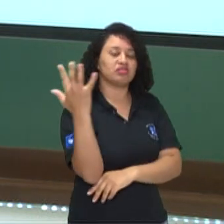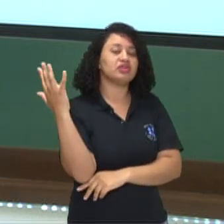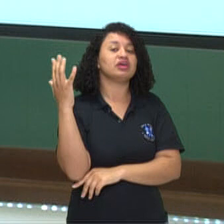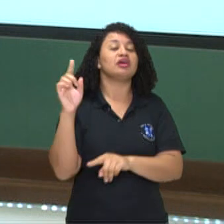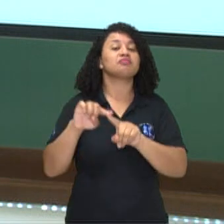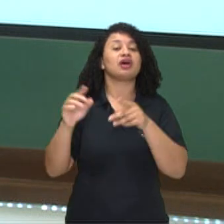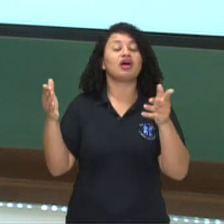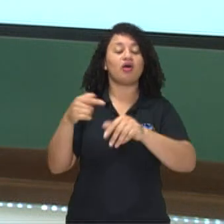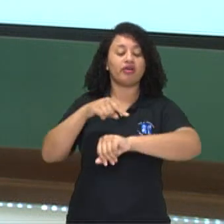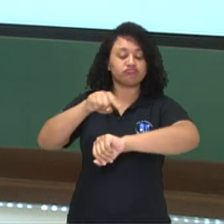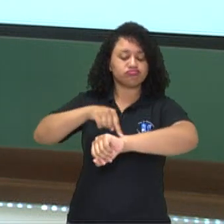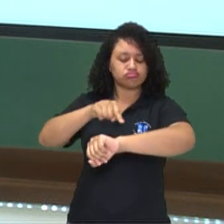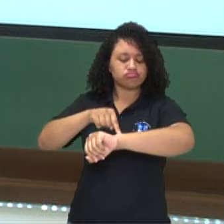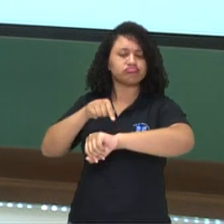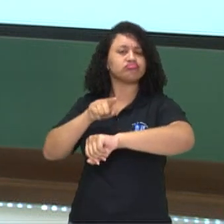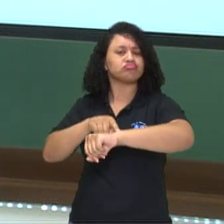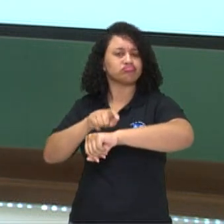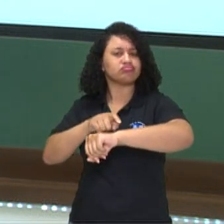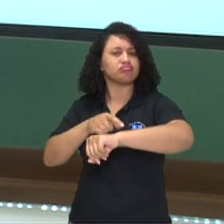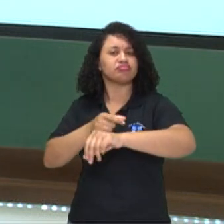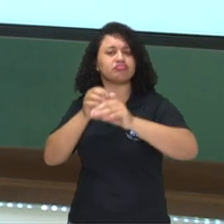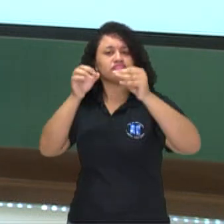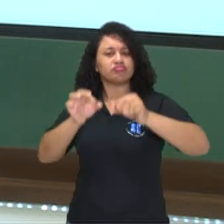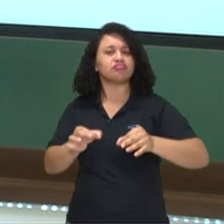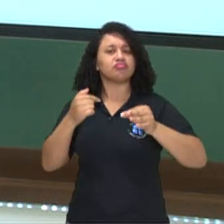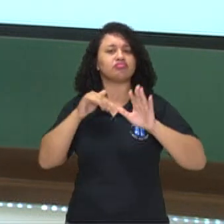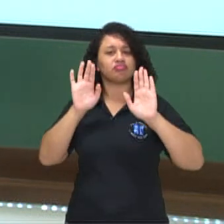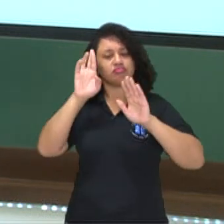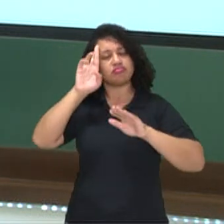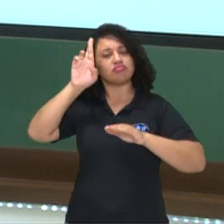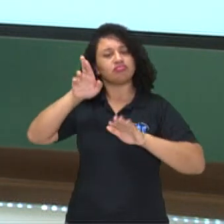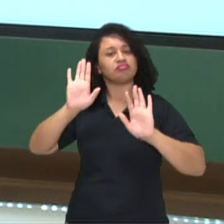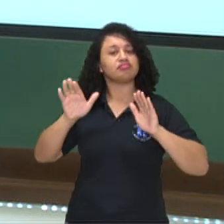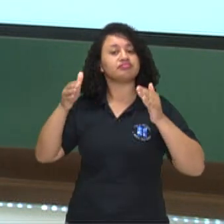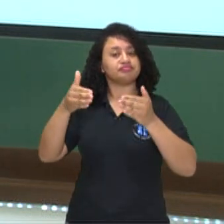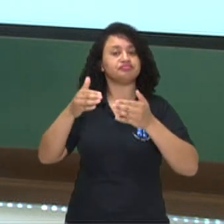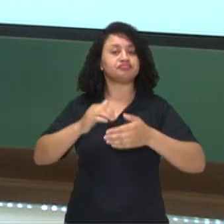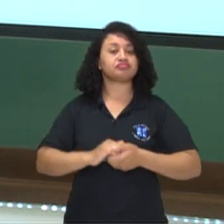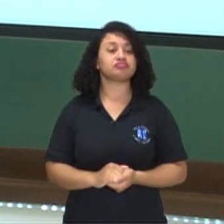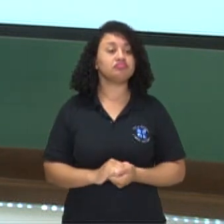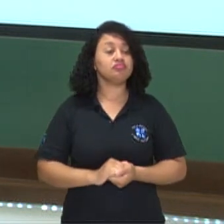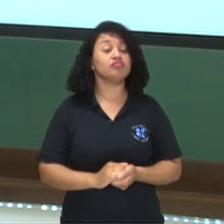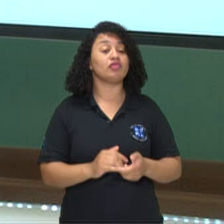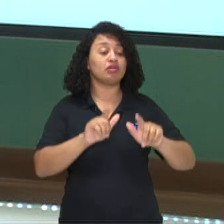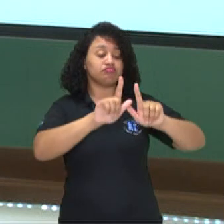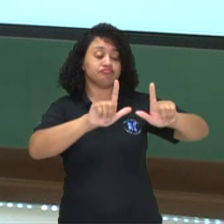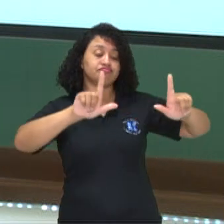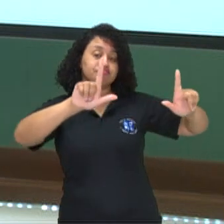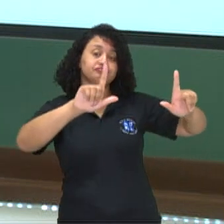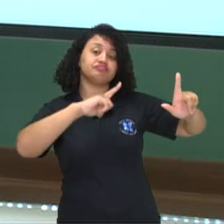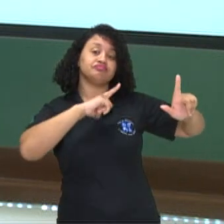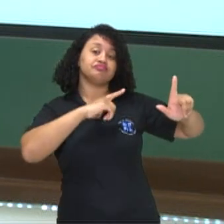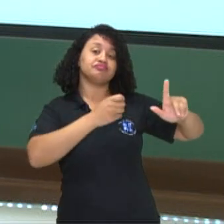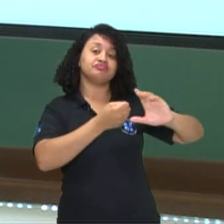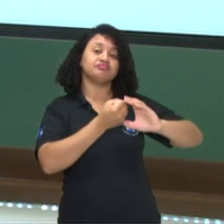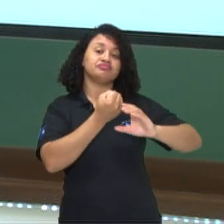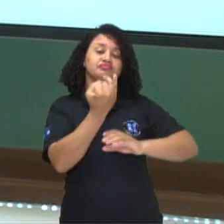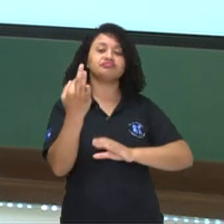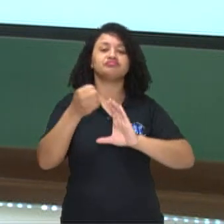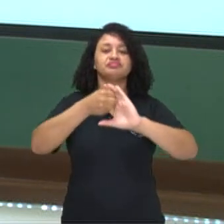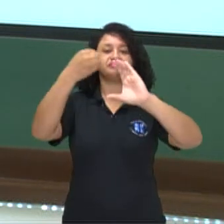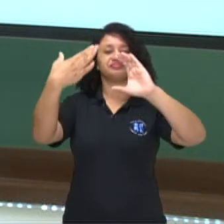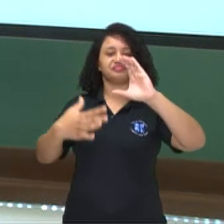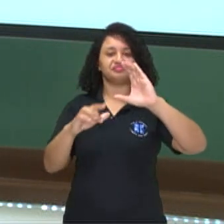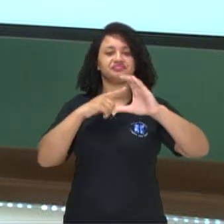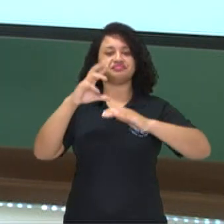mais cronológico, mais racional, né? E esse quadro com algumas características do